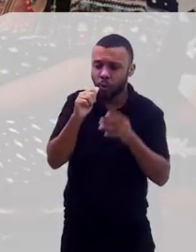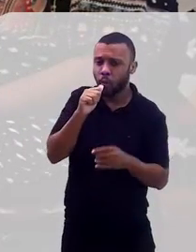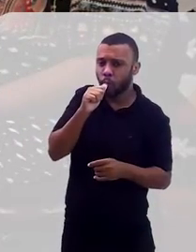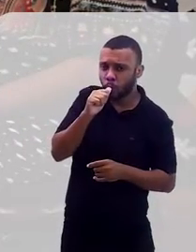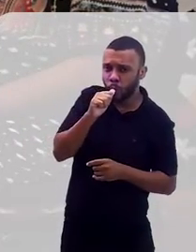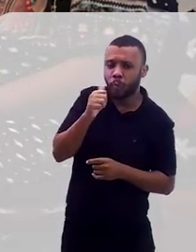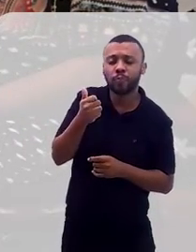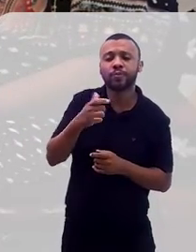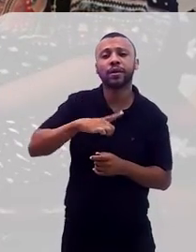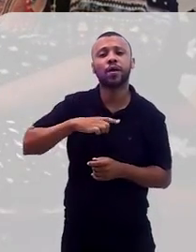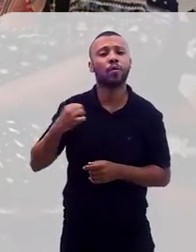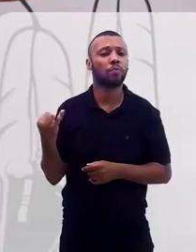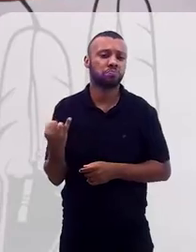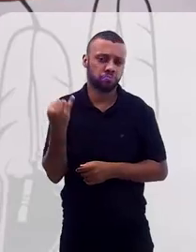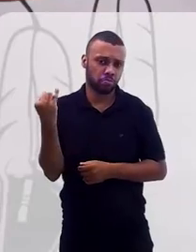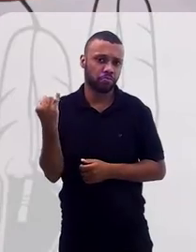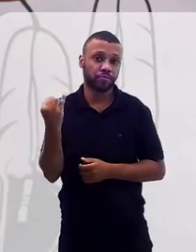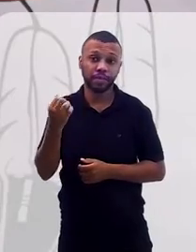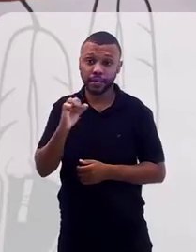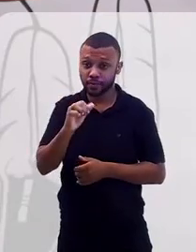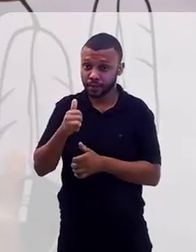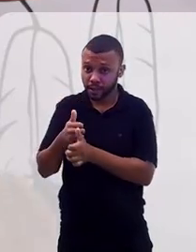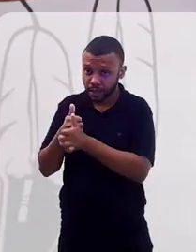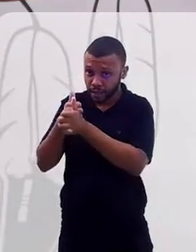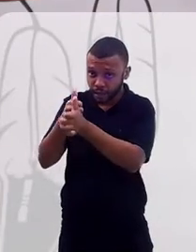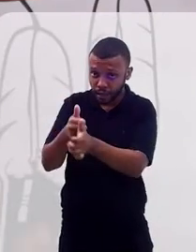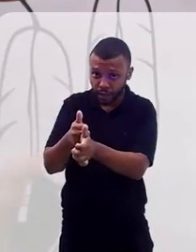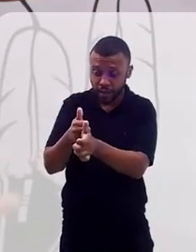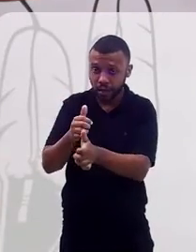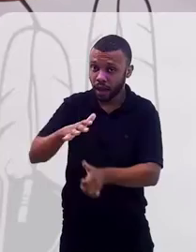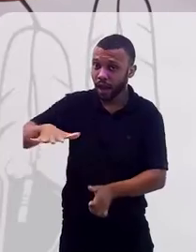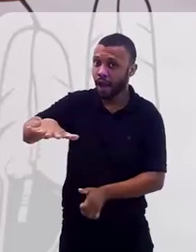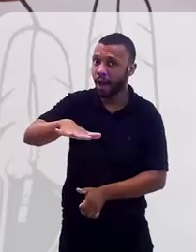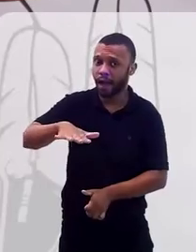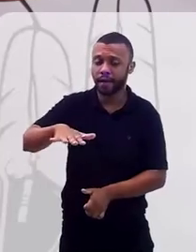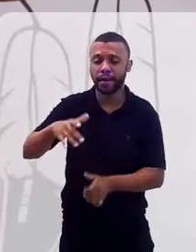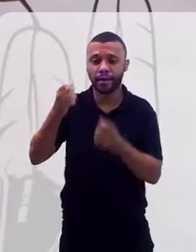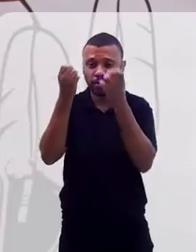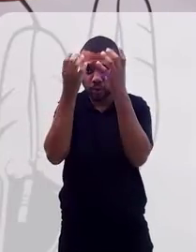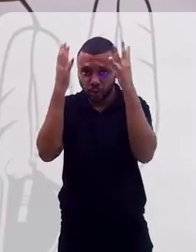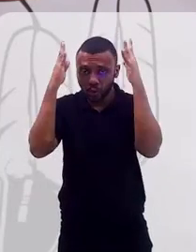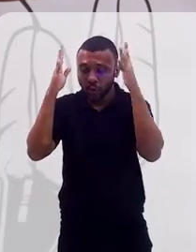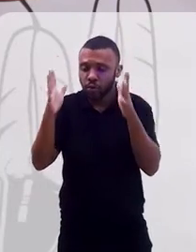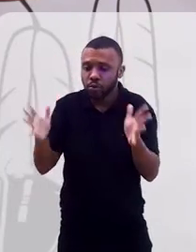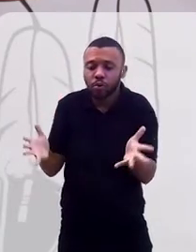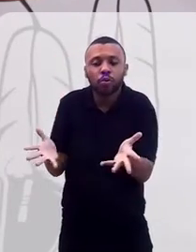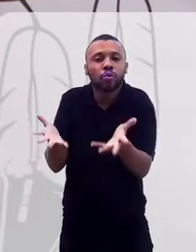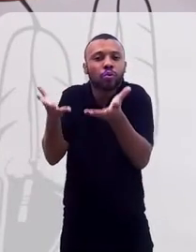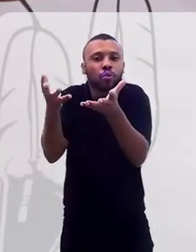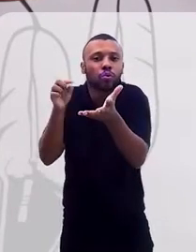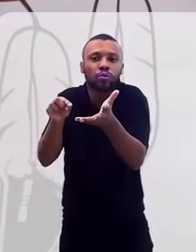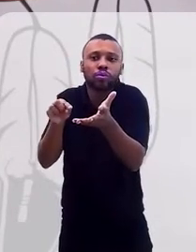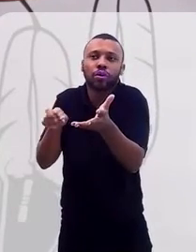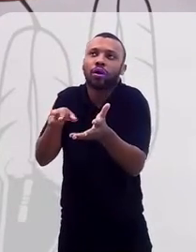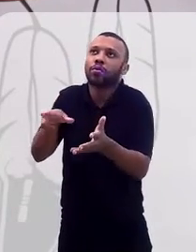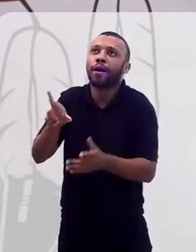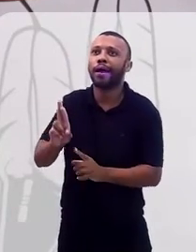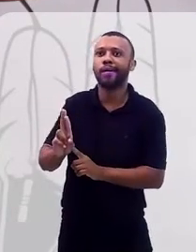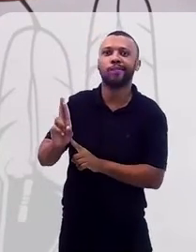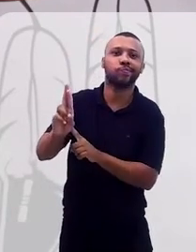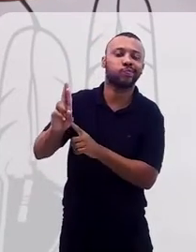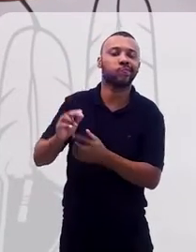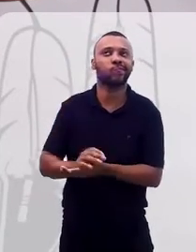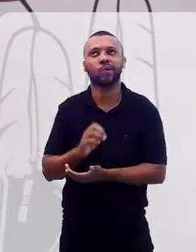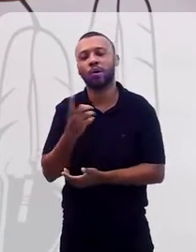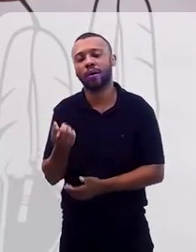coisa muito importante aí que é Quem segue o chamanismo não necessariamente é Xamã Segue o chamanismo ou a gente fala